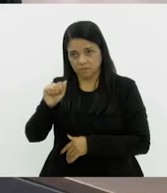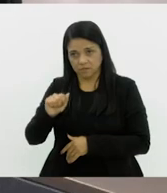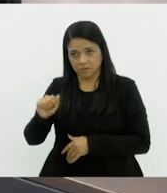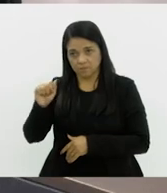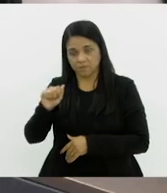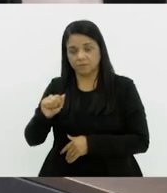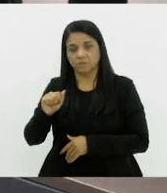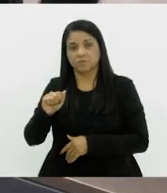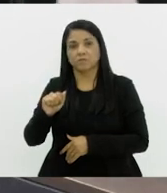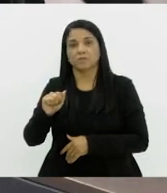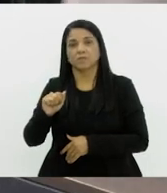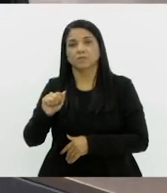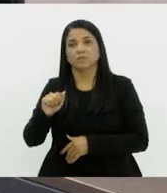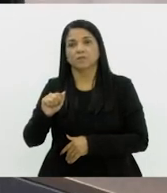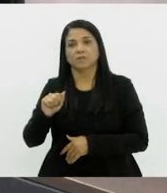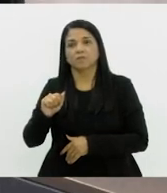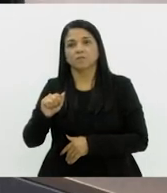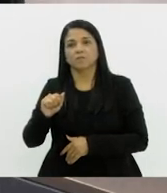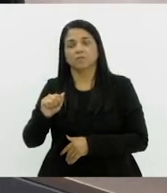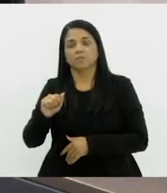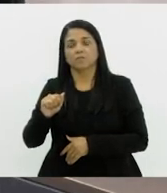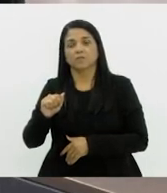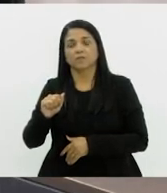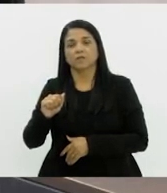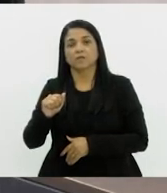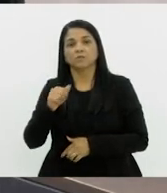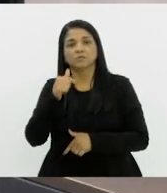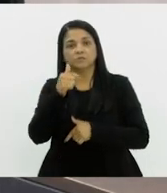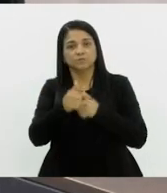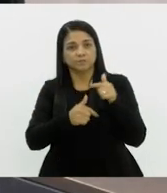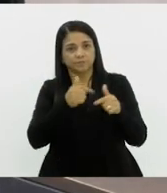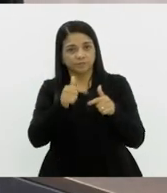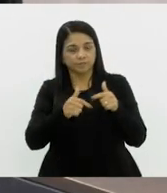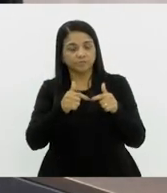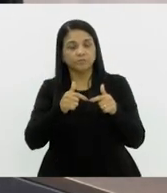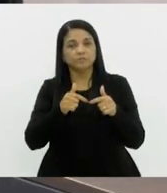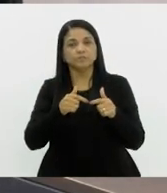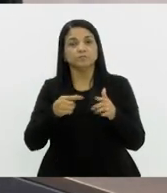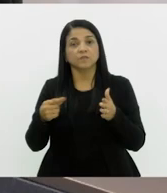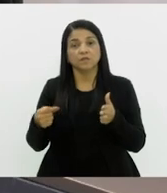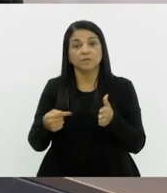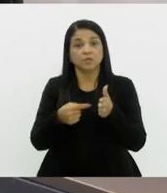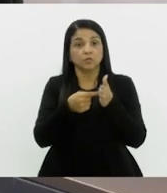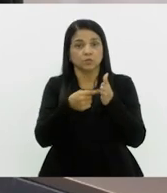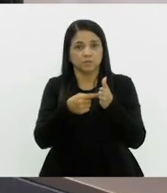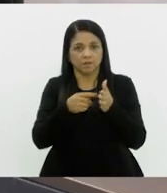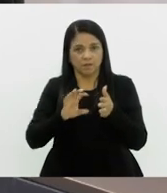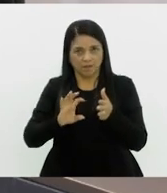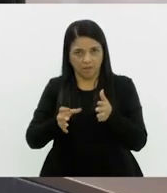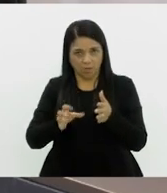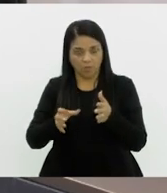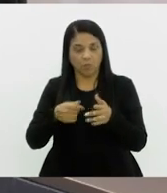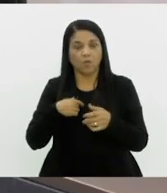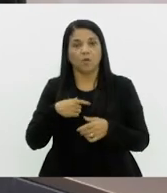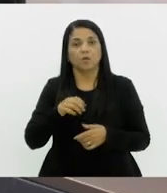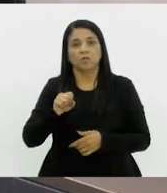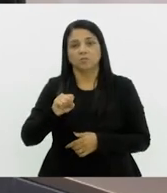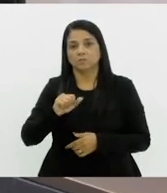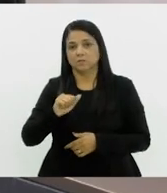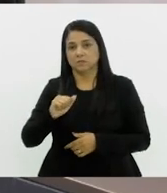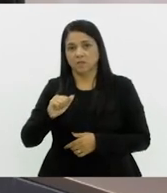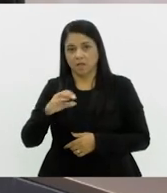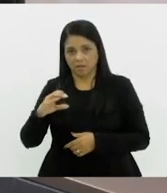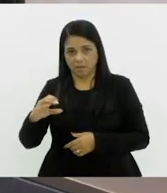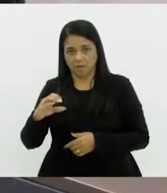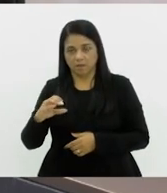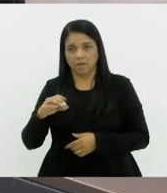eu vou colocar aqui os serviços para o canal denúncia. Né? O saque do MPF, em vez de eu